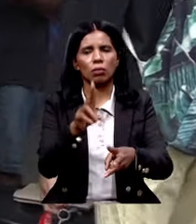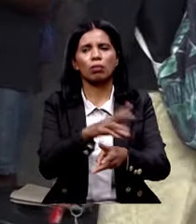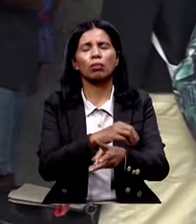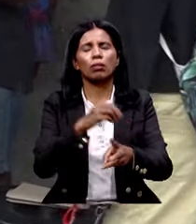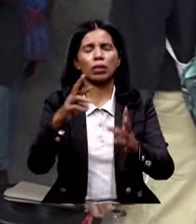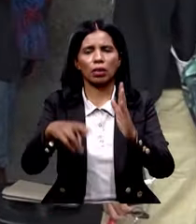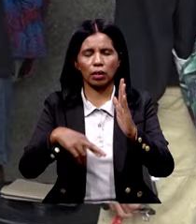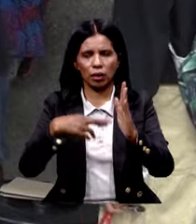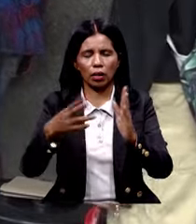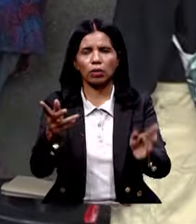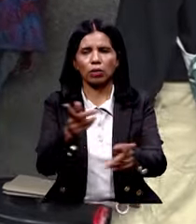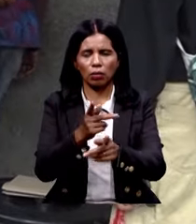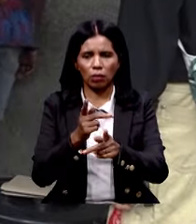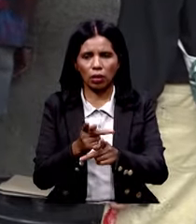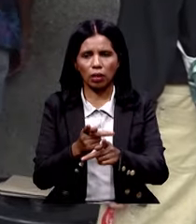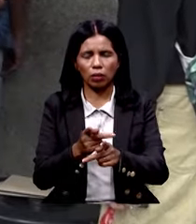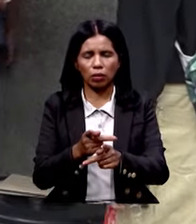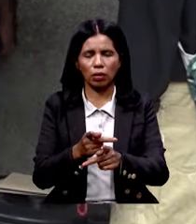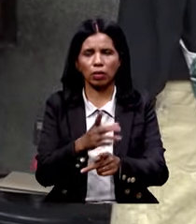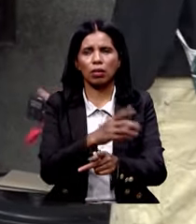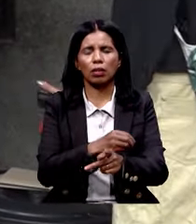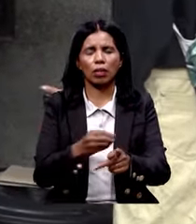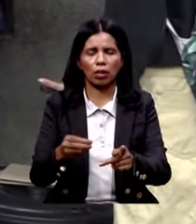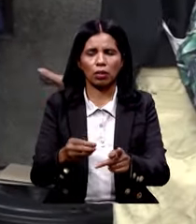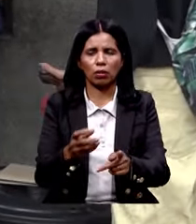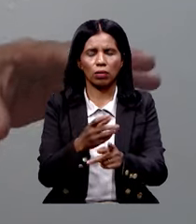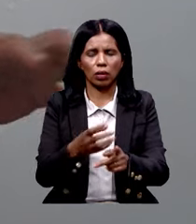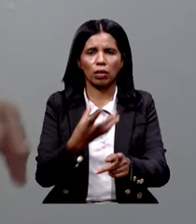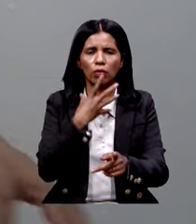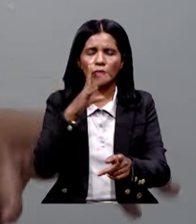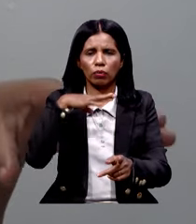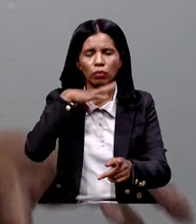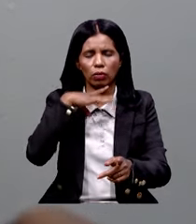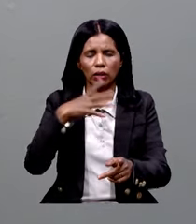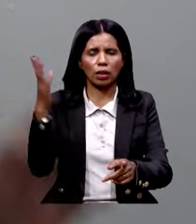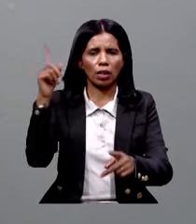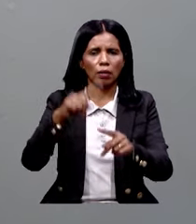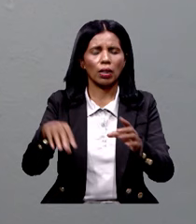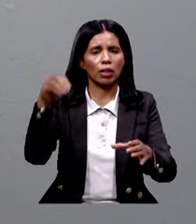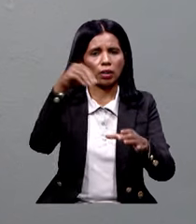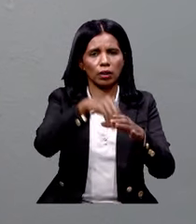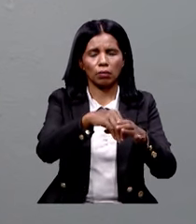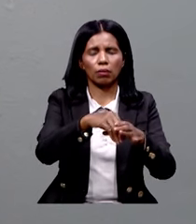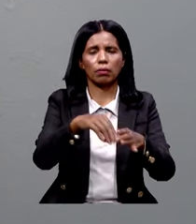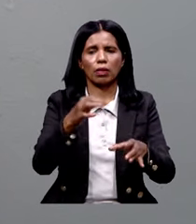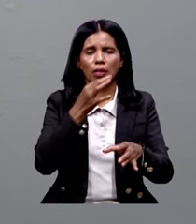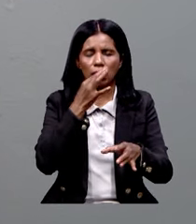bem protese para rai rahunga ar sira poluição ser la bele diet bahan sira